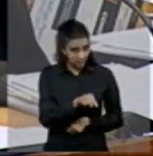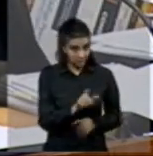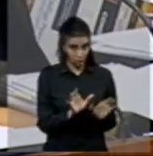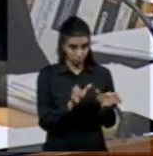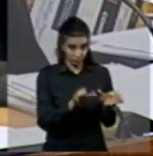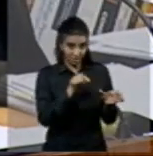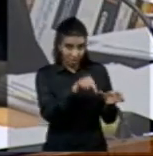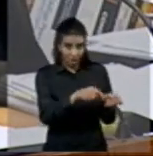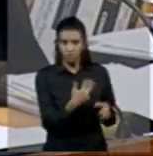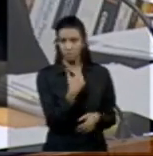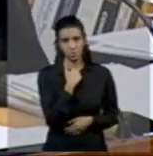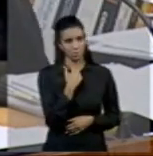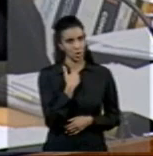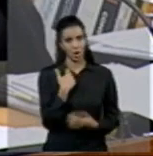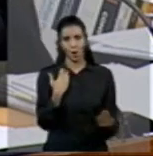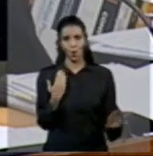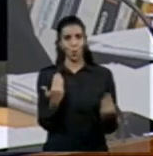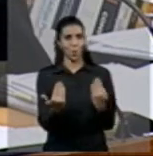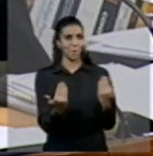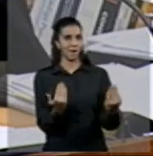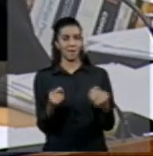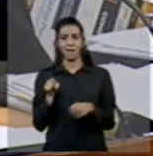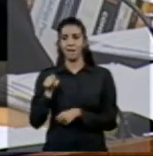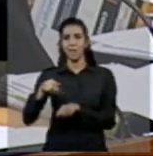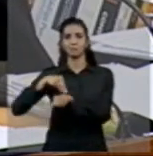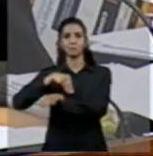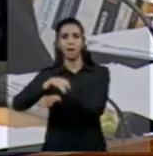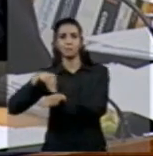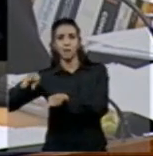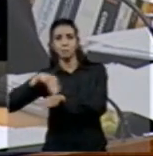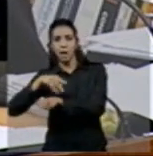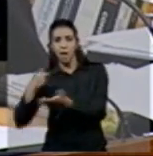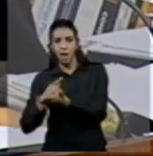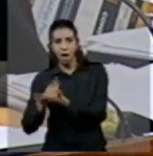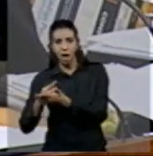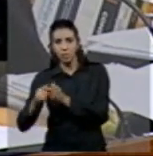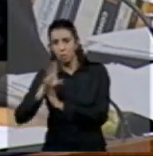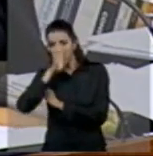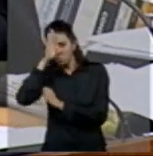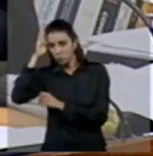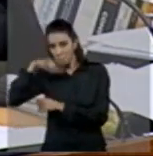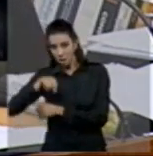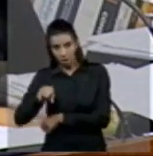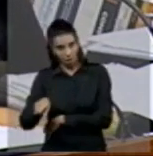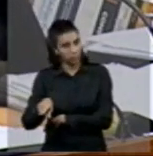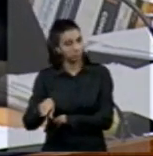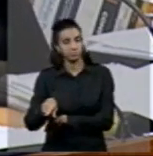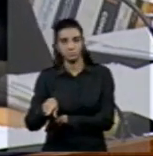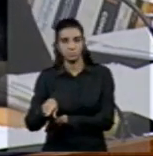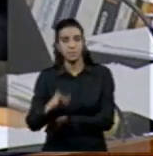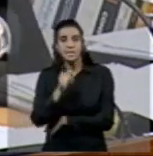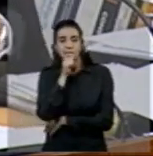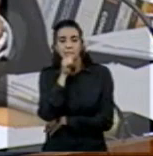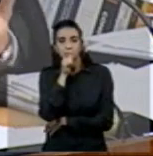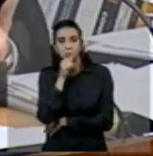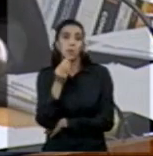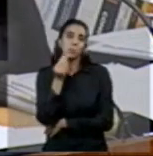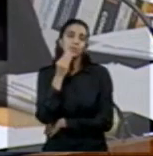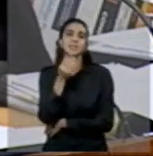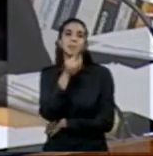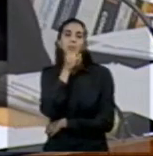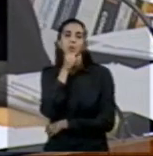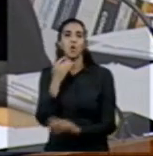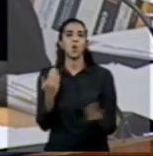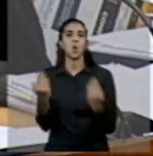isso com a ilicitude, isso com um abuso. Seria como comparar uma